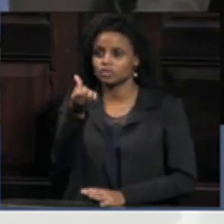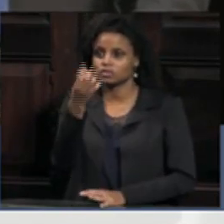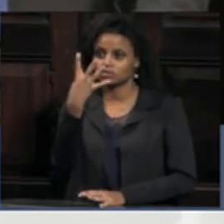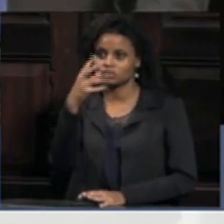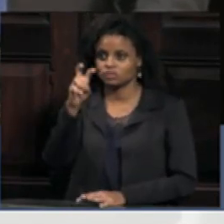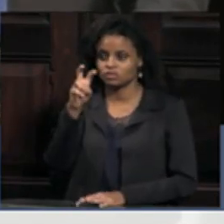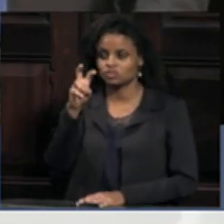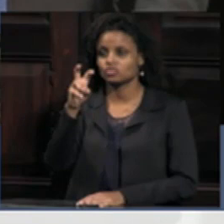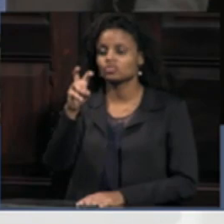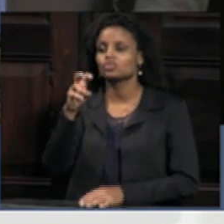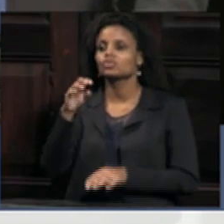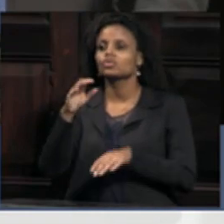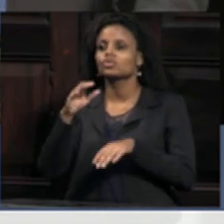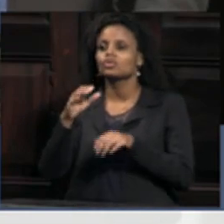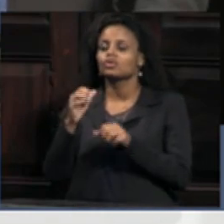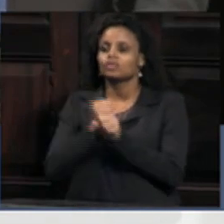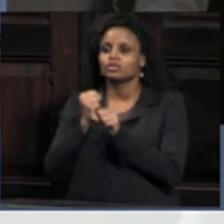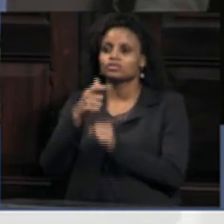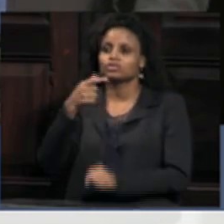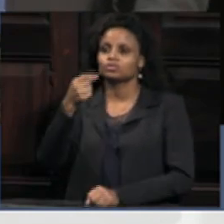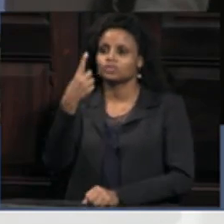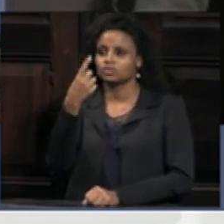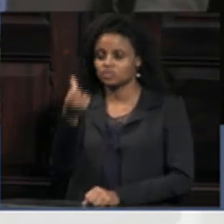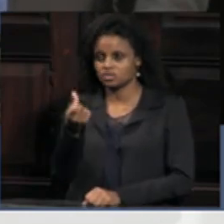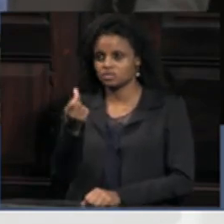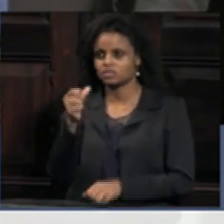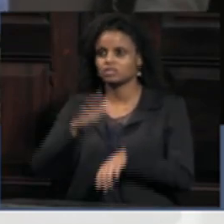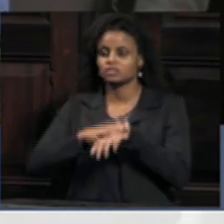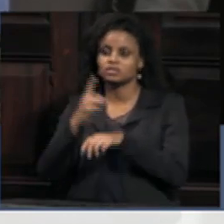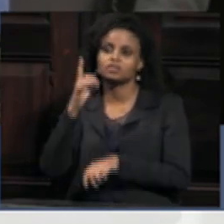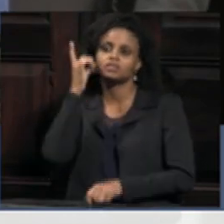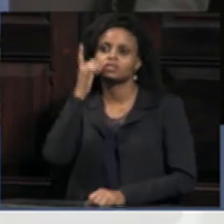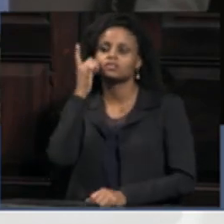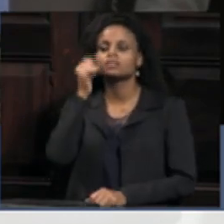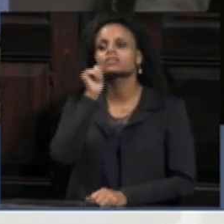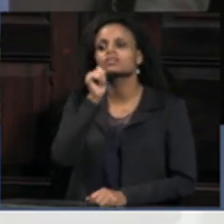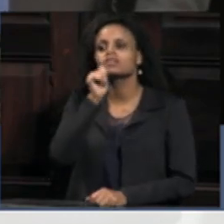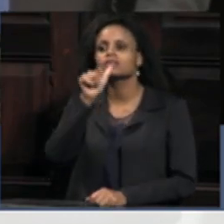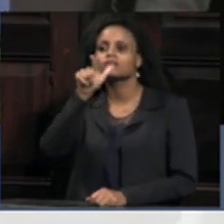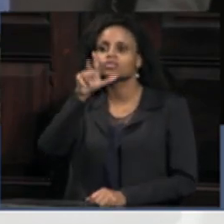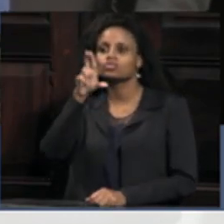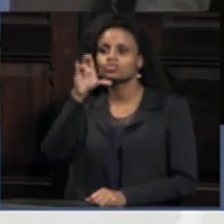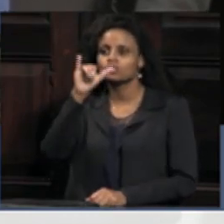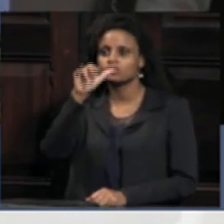1645A/2016, autoria da deputada Lucinha. Veto total oposto ao projeto de lei